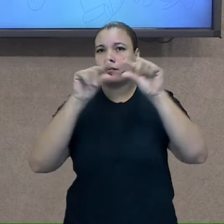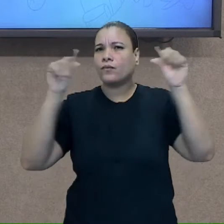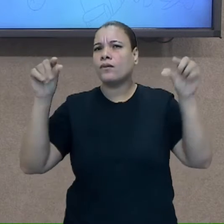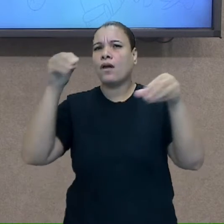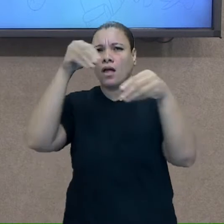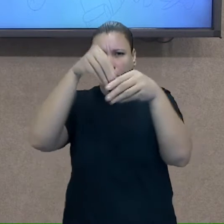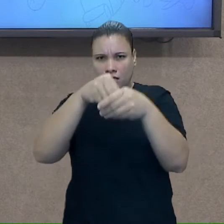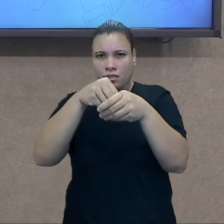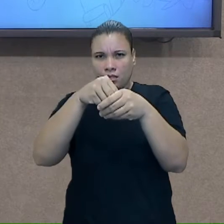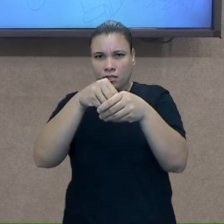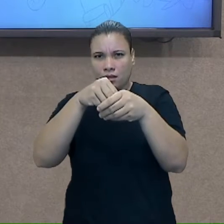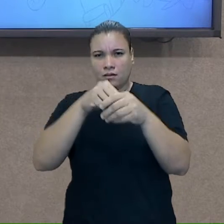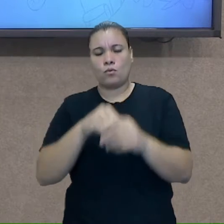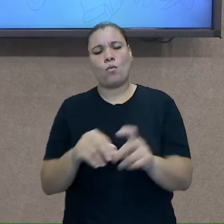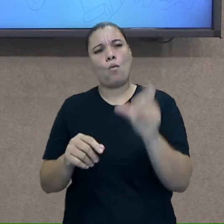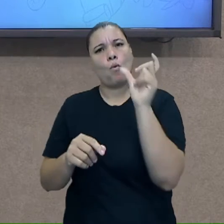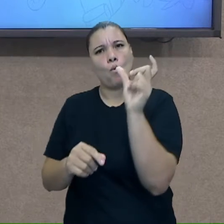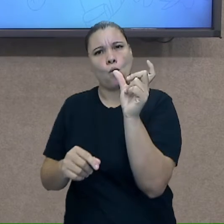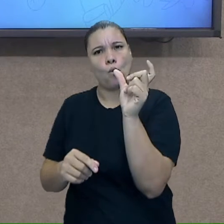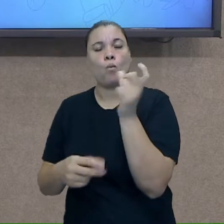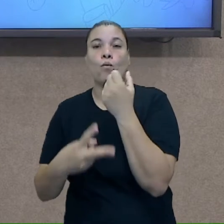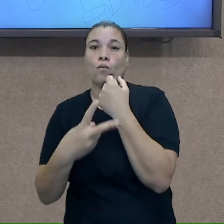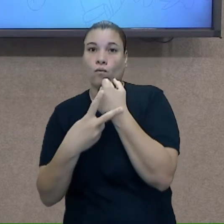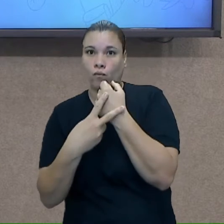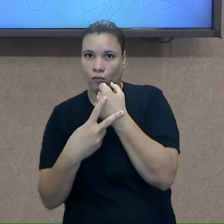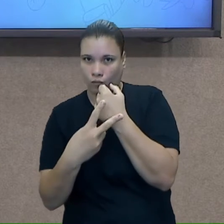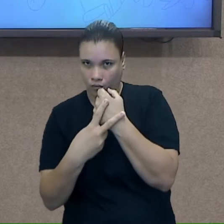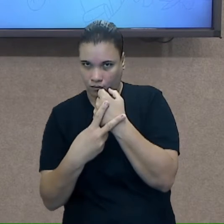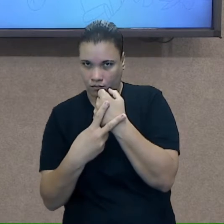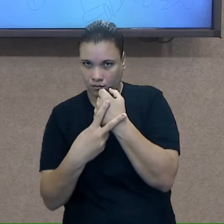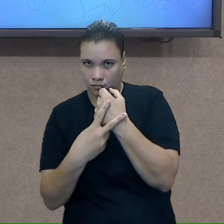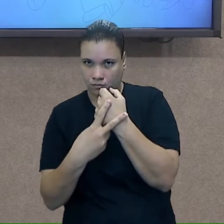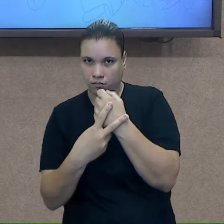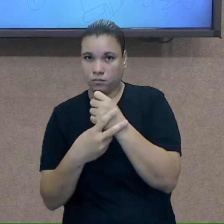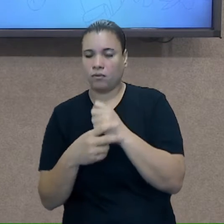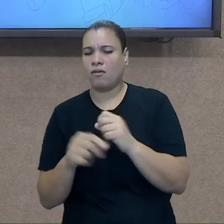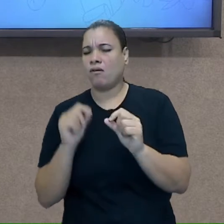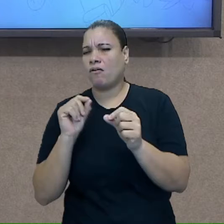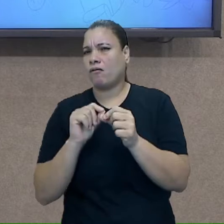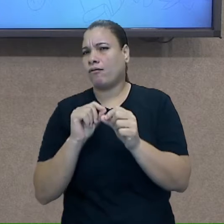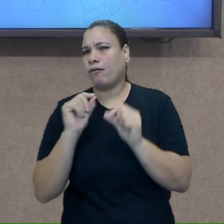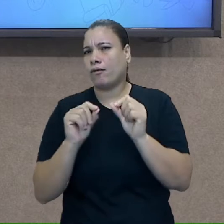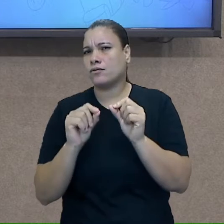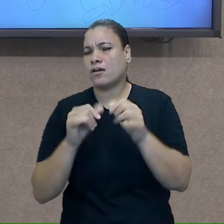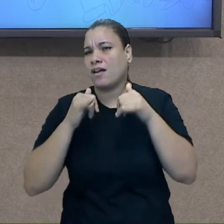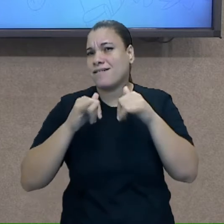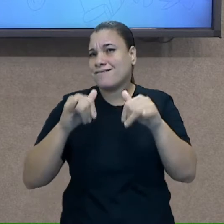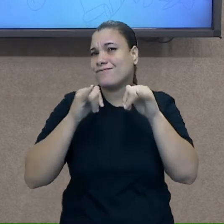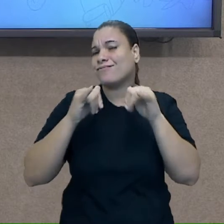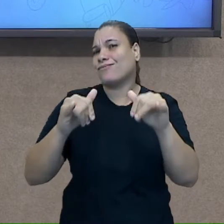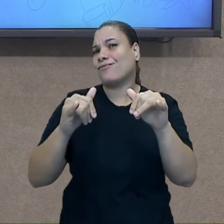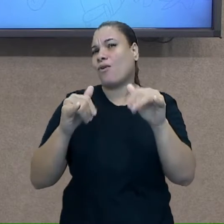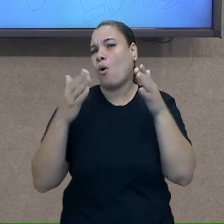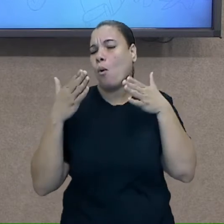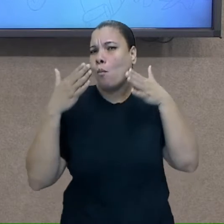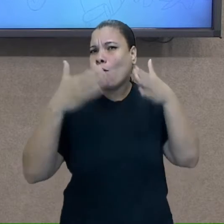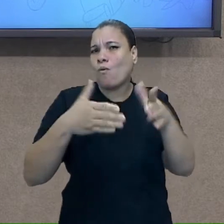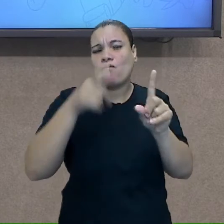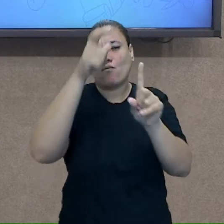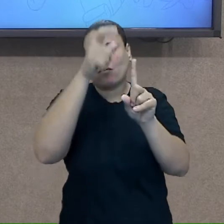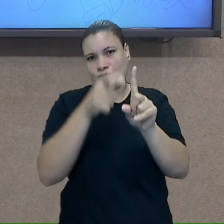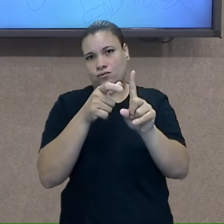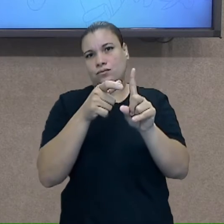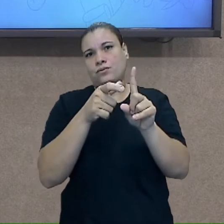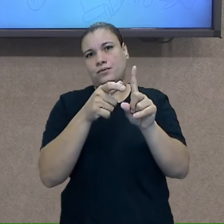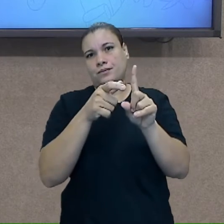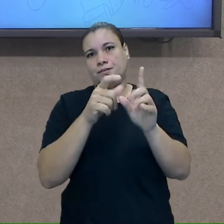a parte da oração que contém o verbo e que traz informações sobre o sujeito. Então, no